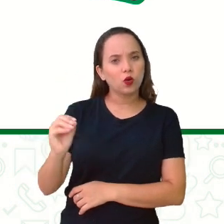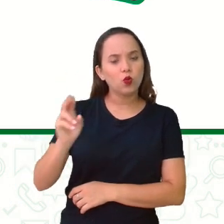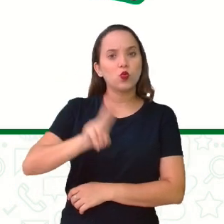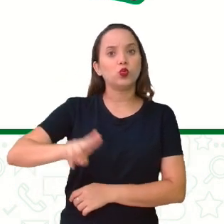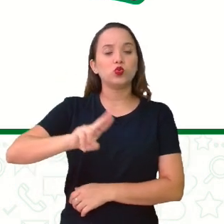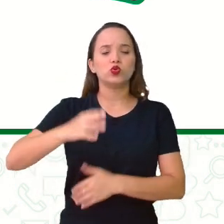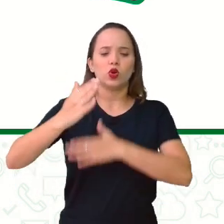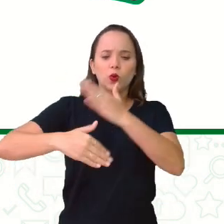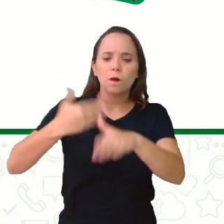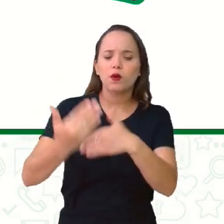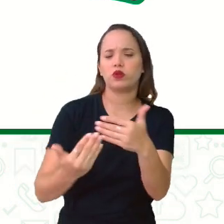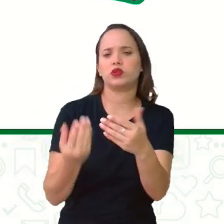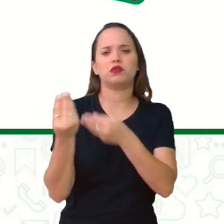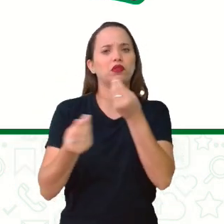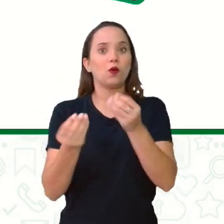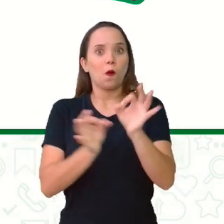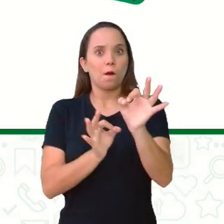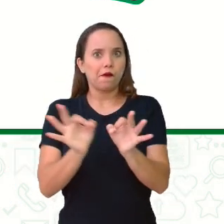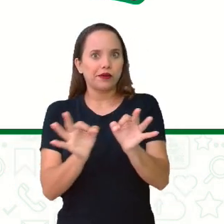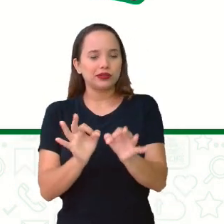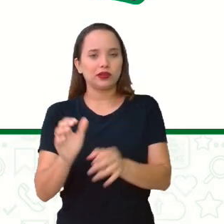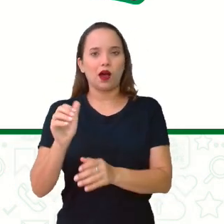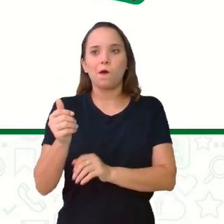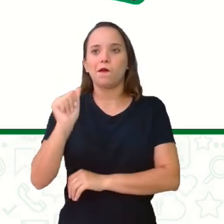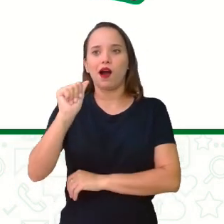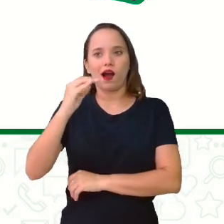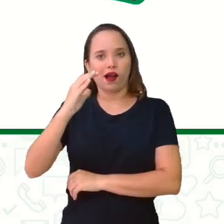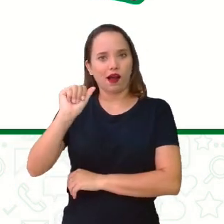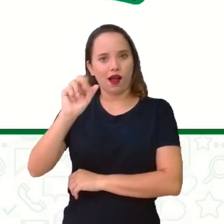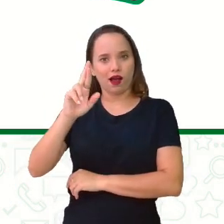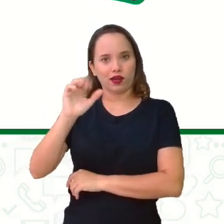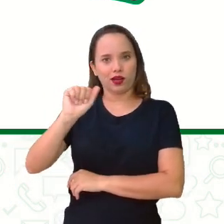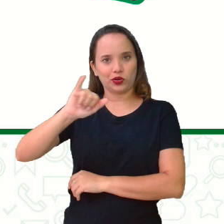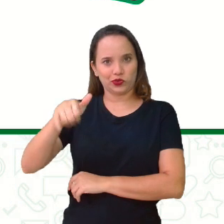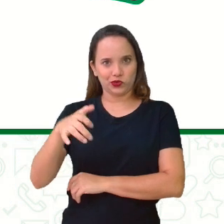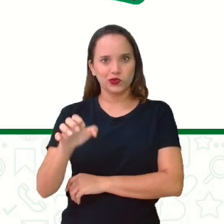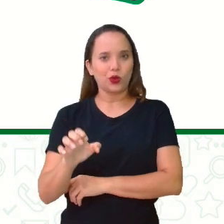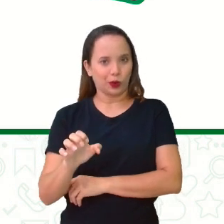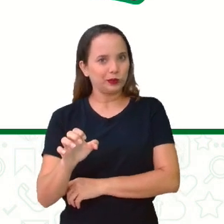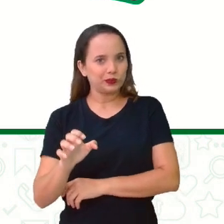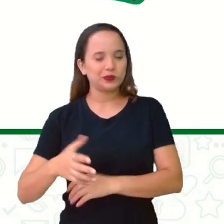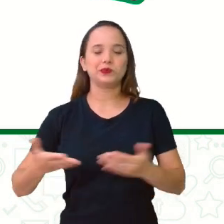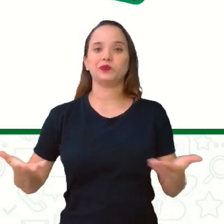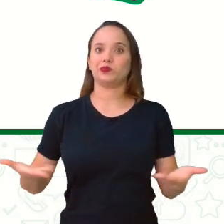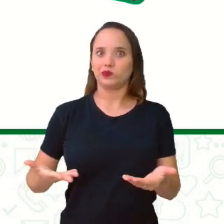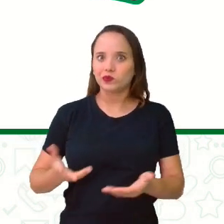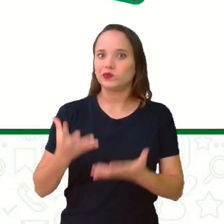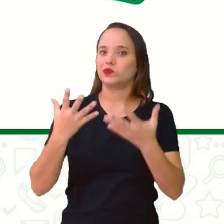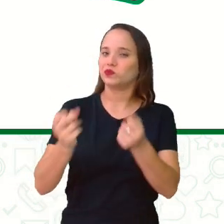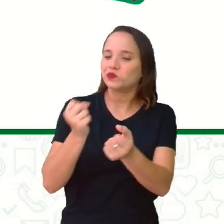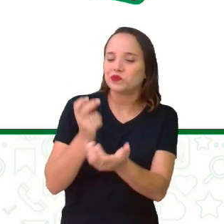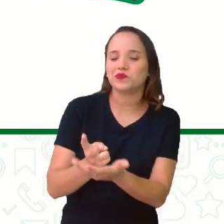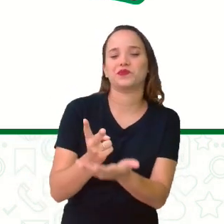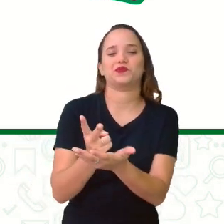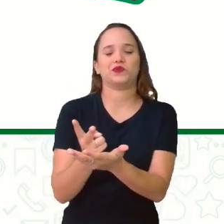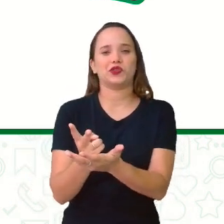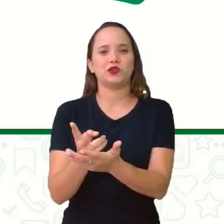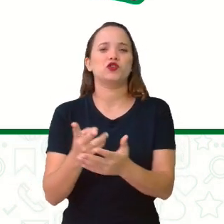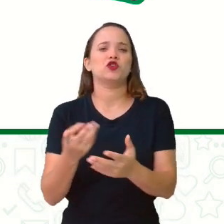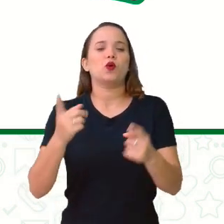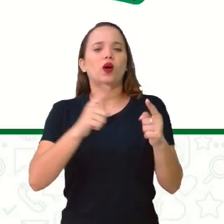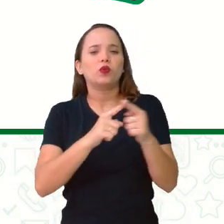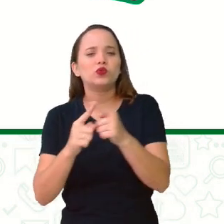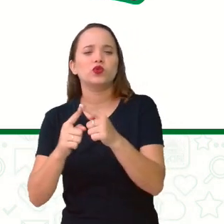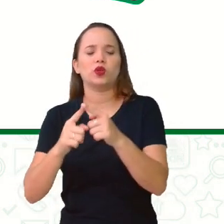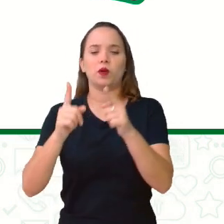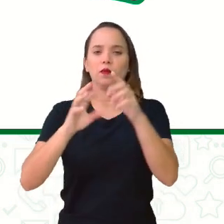de como fazer o acarajé, né? Do modo de preparo do acarajé, tá certo? Hoje a gente vai continuar vendo aí os tipos